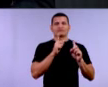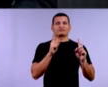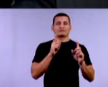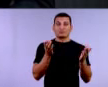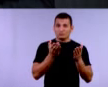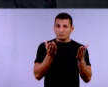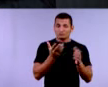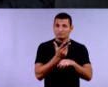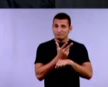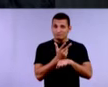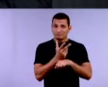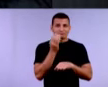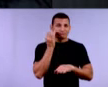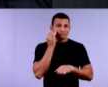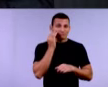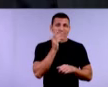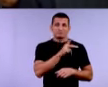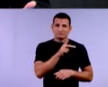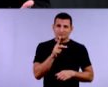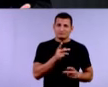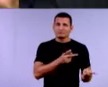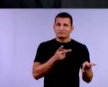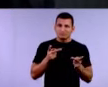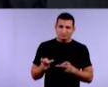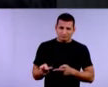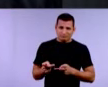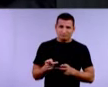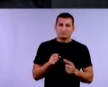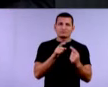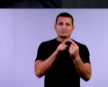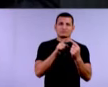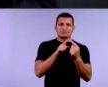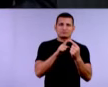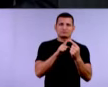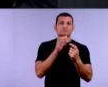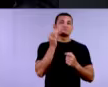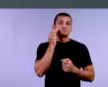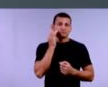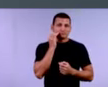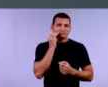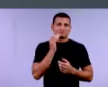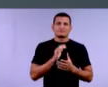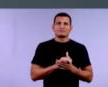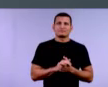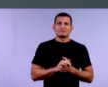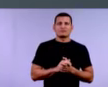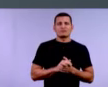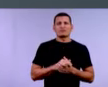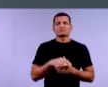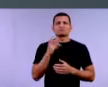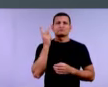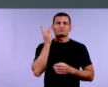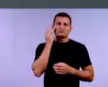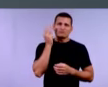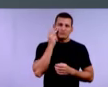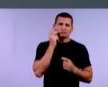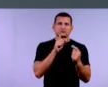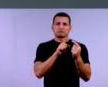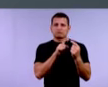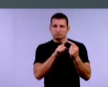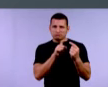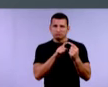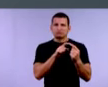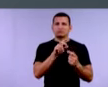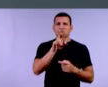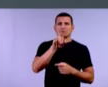acompanha uma entrevista com o professor convidado sobre regência e concordância. Vamos lá? É frequente esse engano de achar que regência e concordância são a